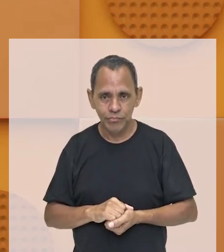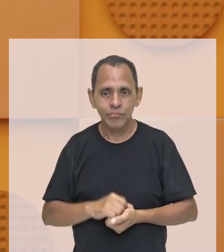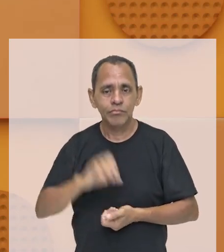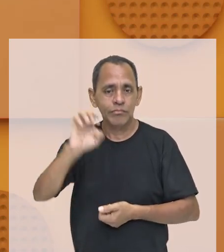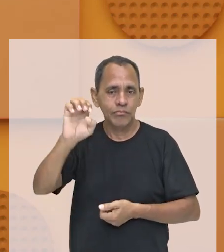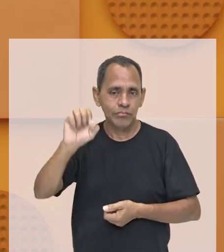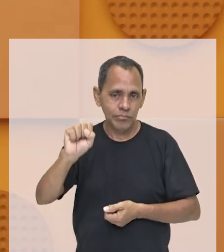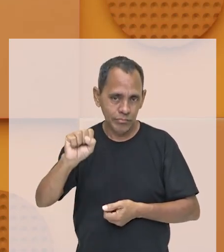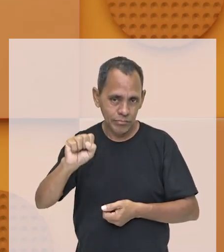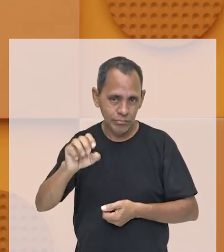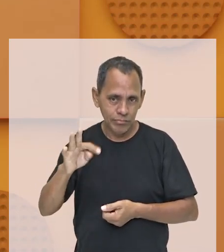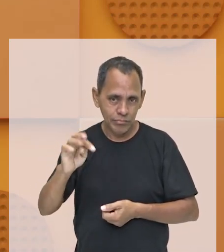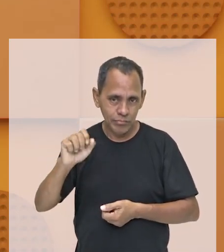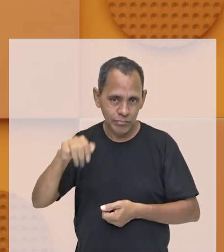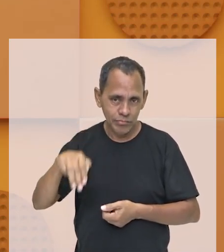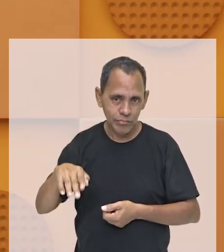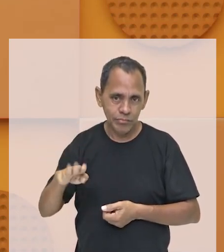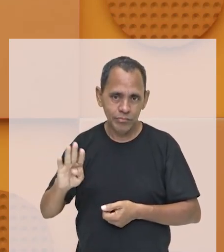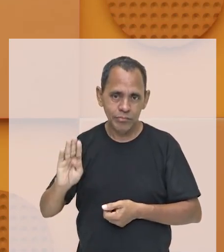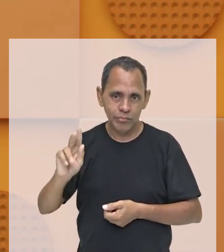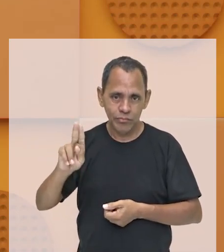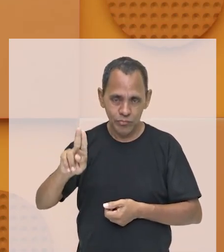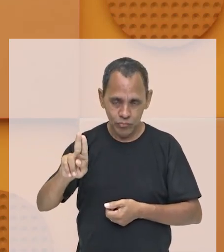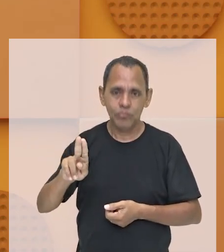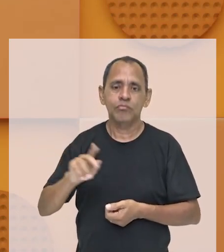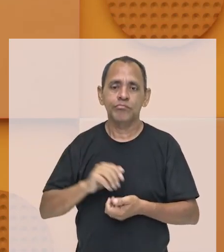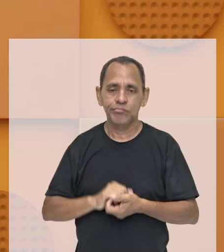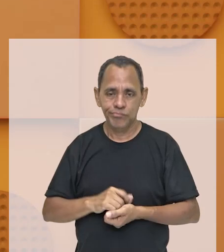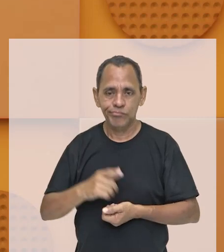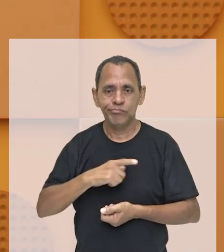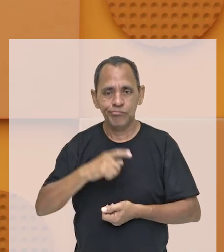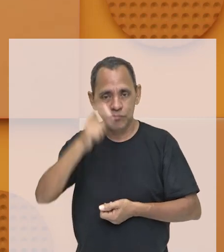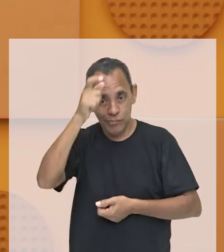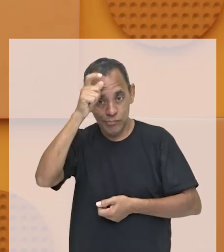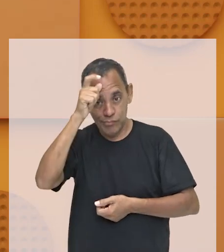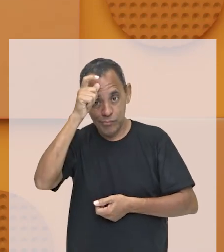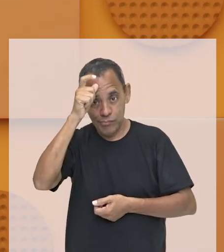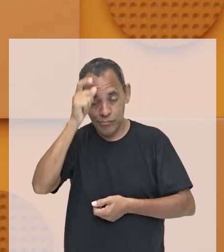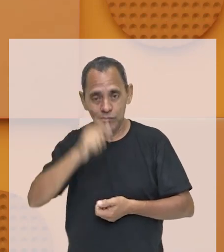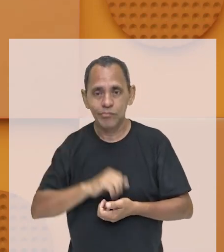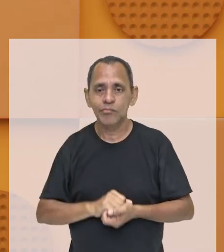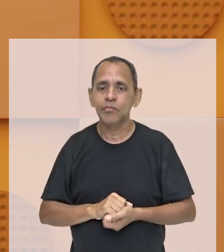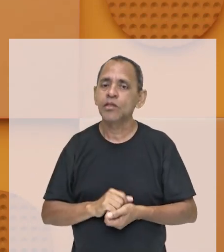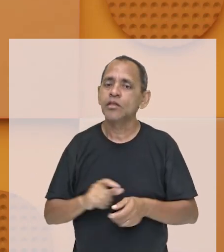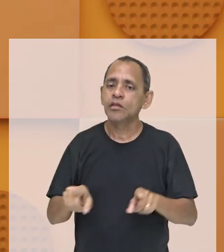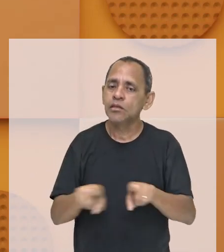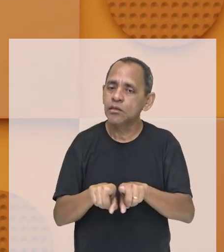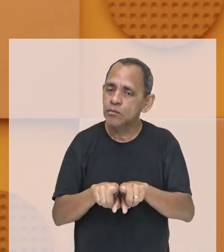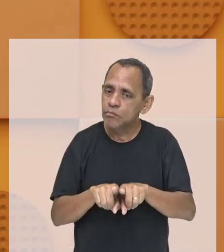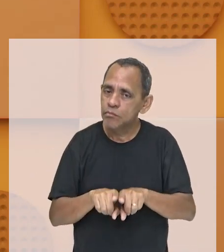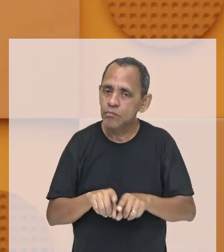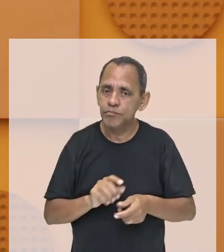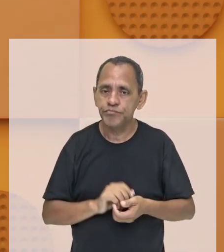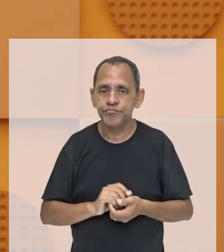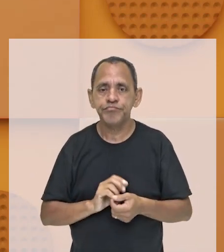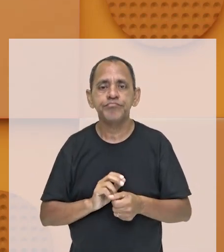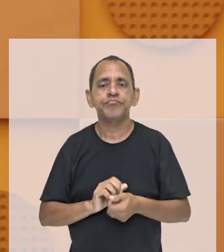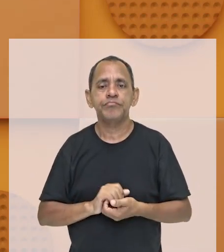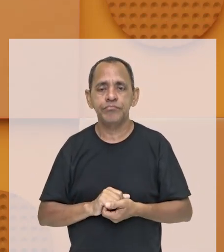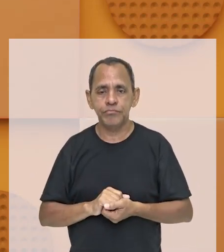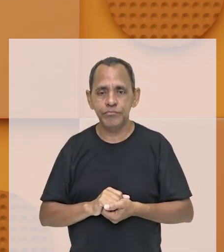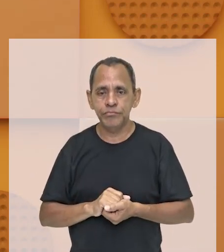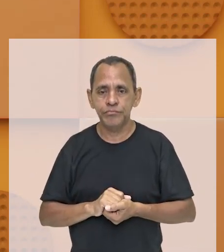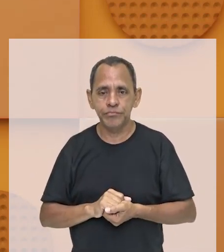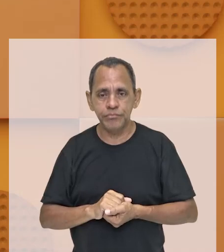é uma cidade, então, além da Turquia estar em 2 diferentes continentes, Istambul está em 2